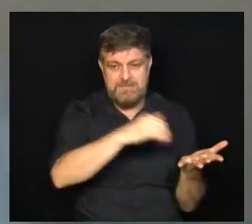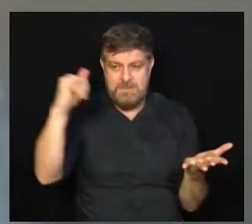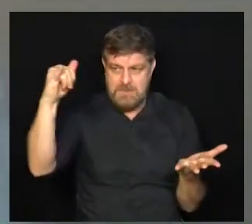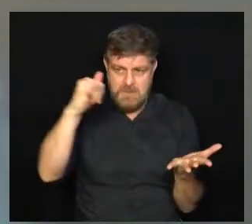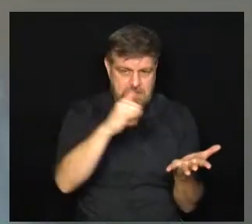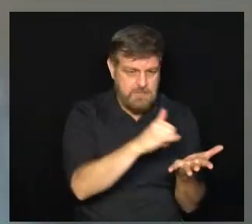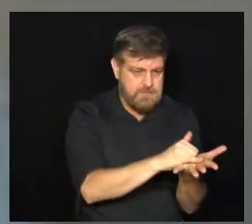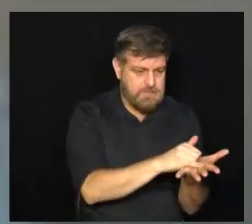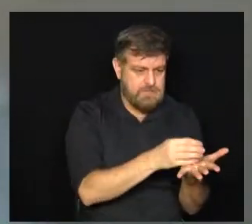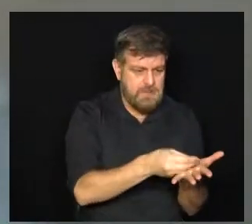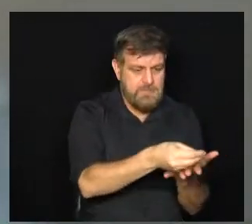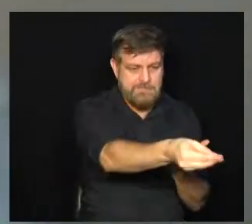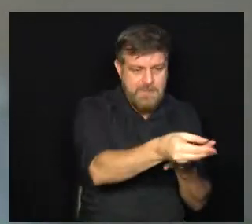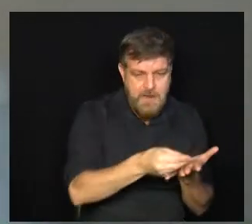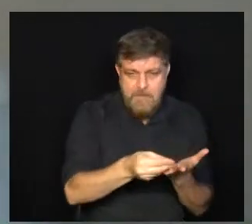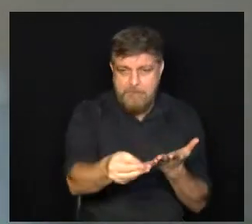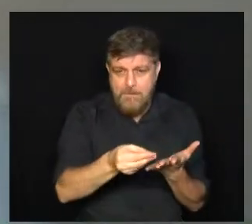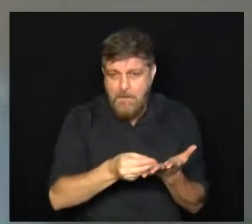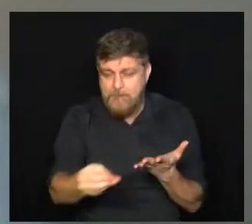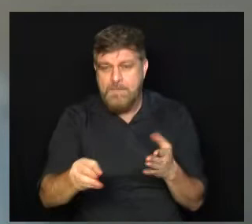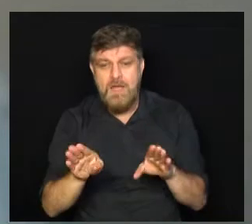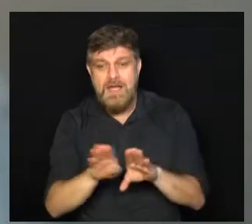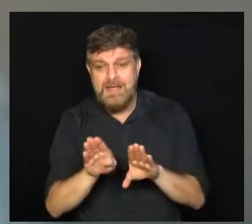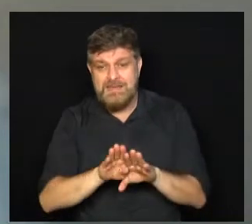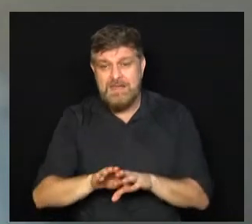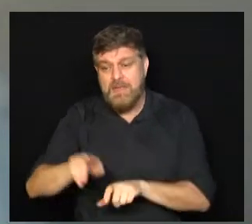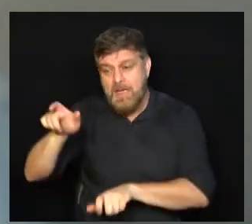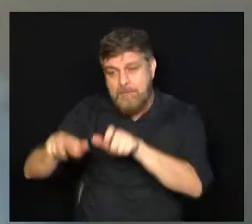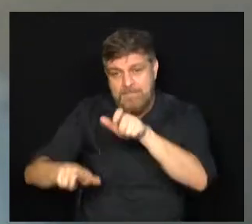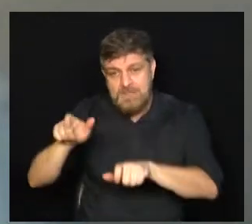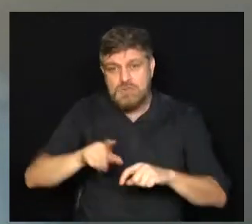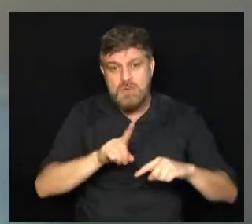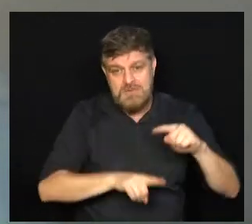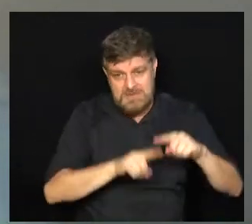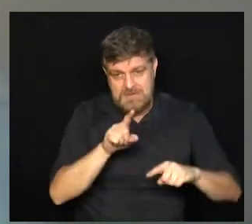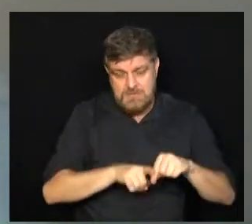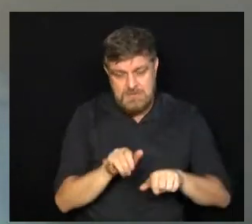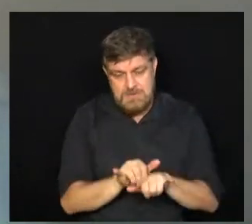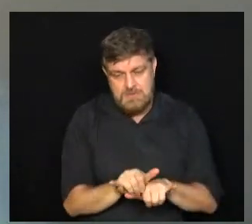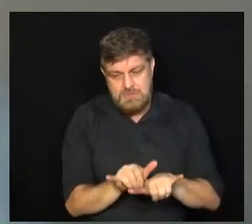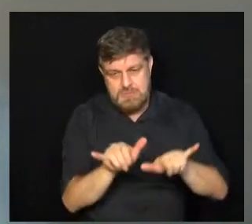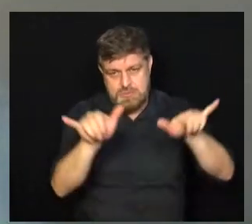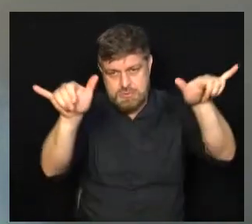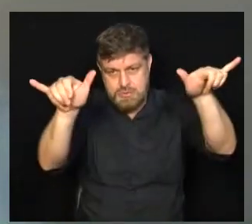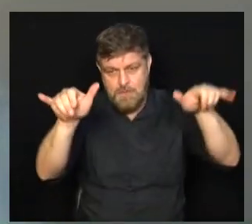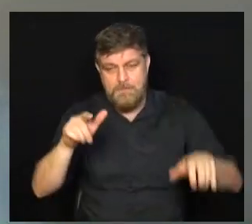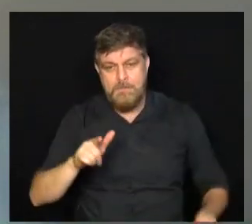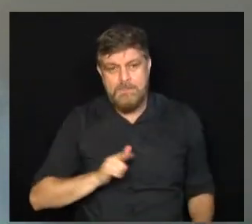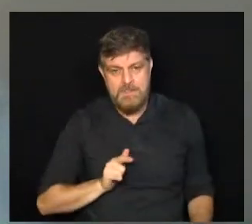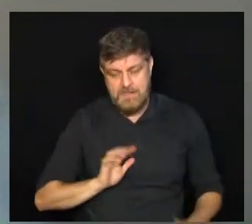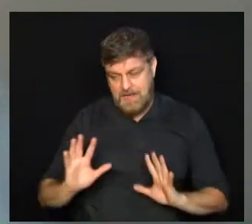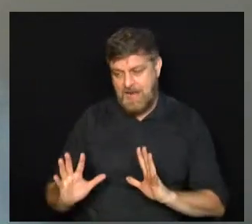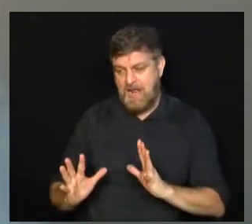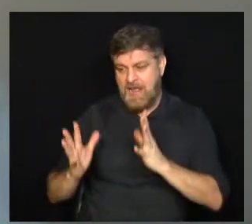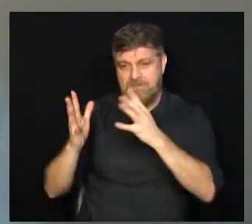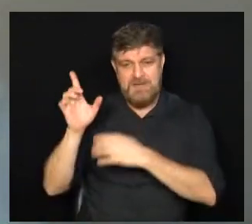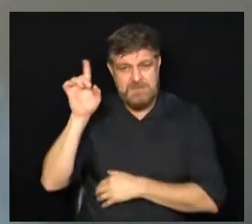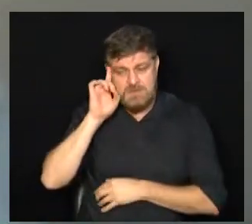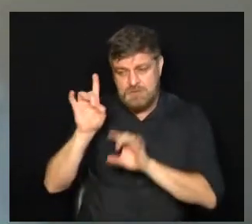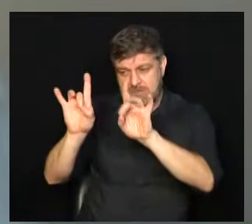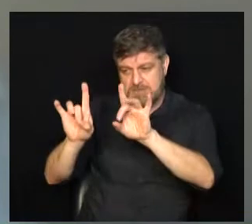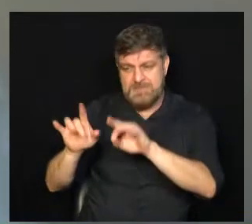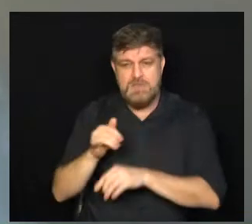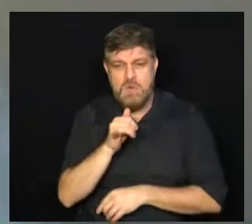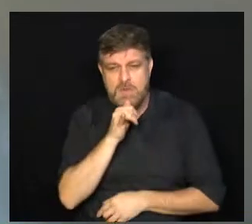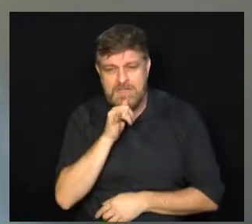distribuir seus voos nacionais e internacionais. Nesse sentido, a comemoração solene dessa data poderia, por